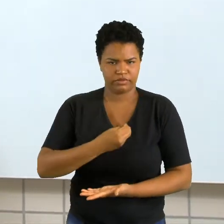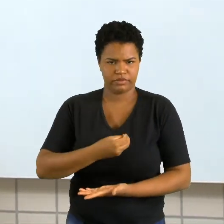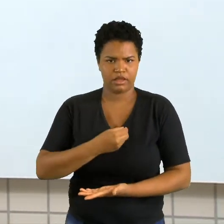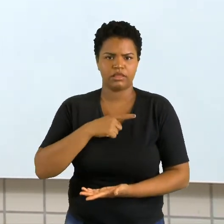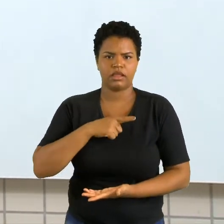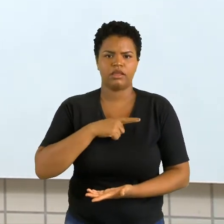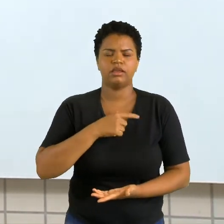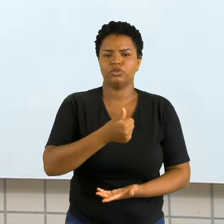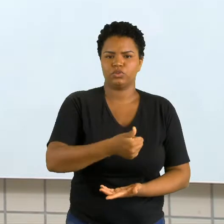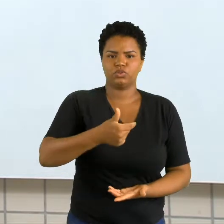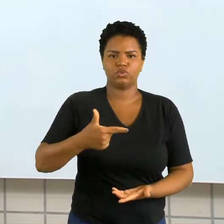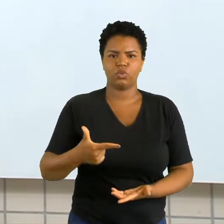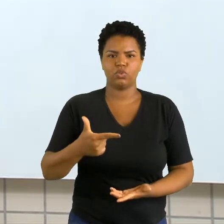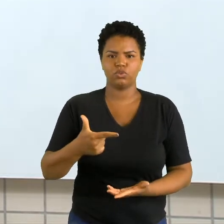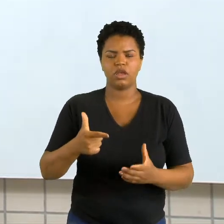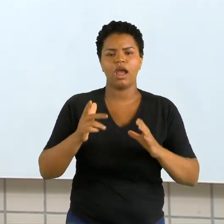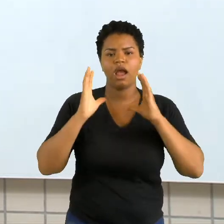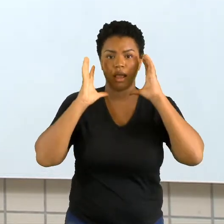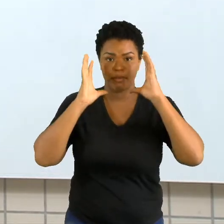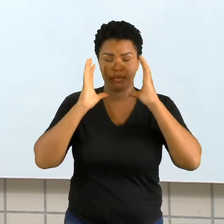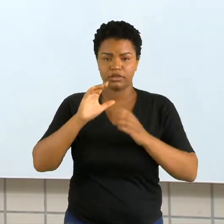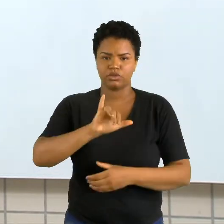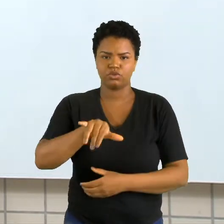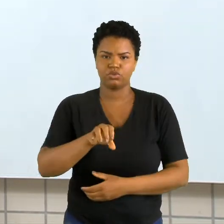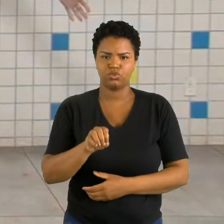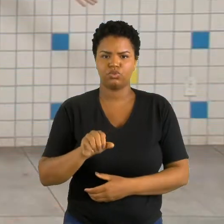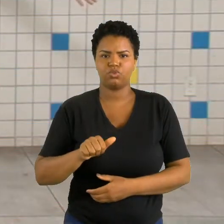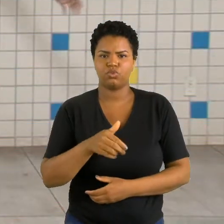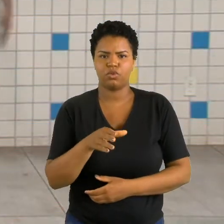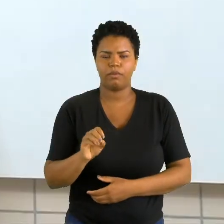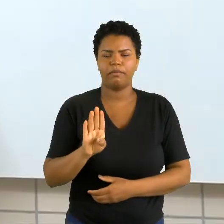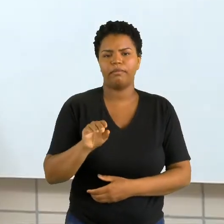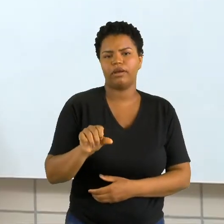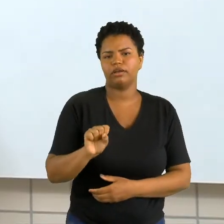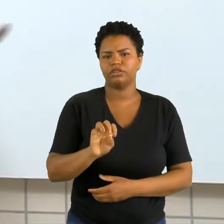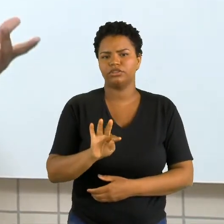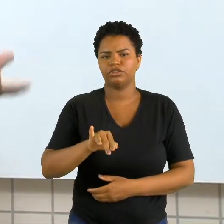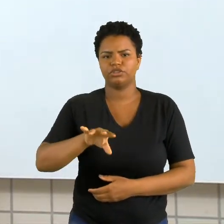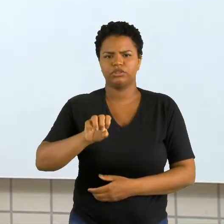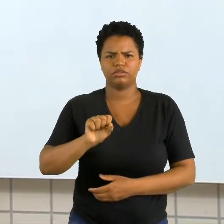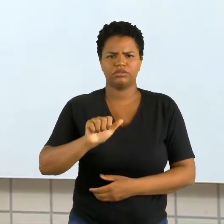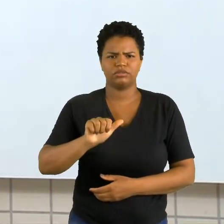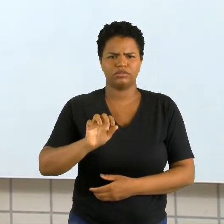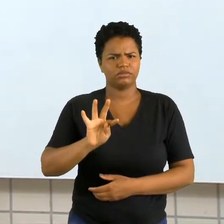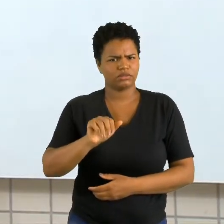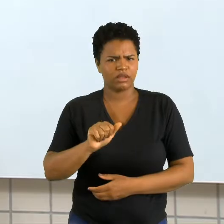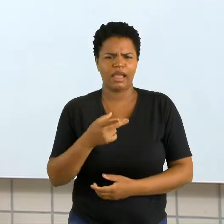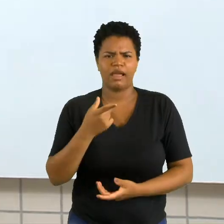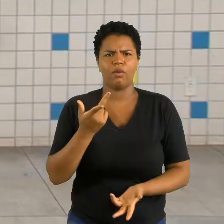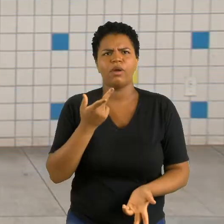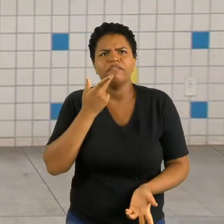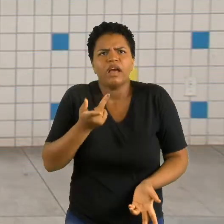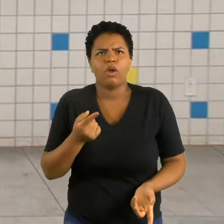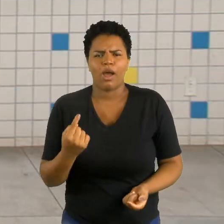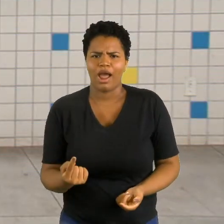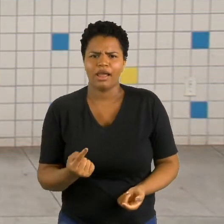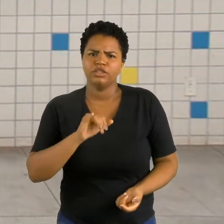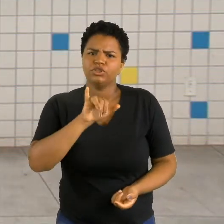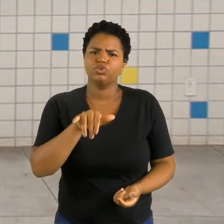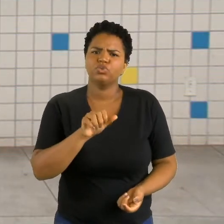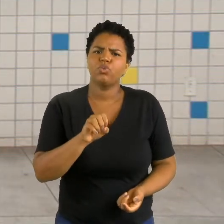de João Batista. Professor do céu, mas como assim? Ora, professor, João Batista foi só um. Como que teria